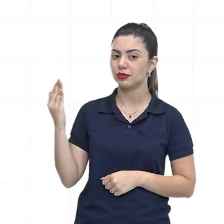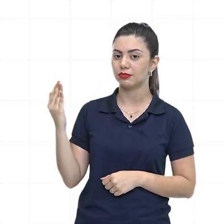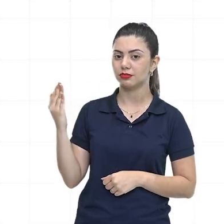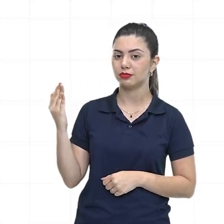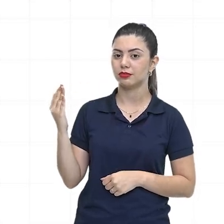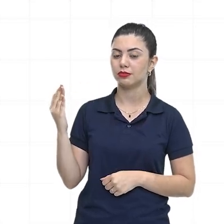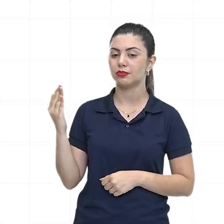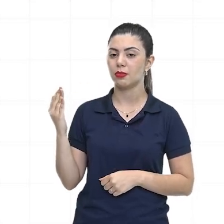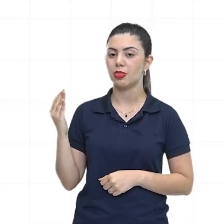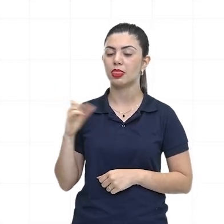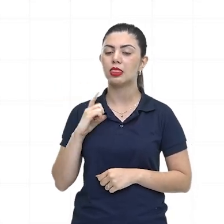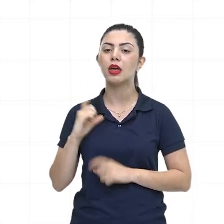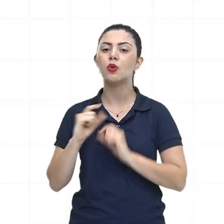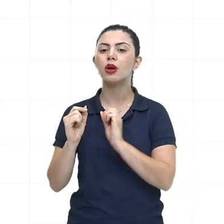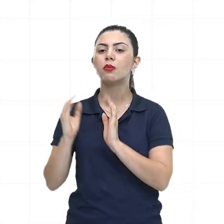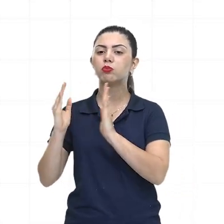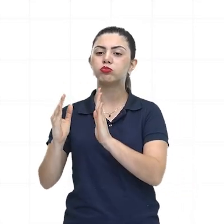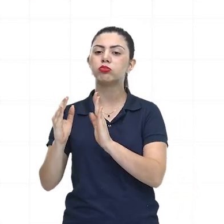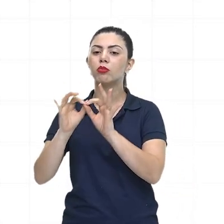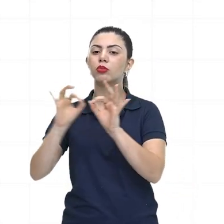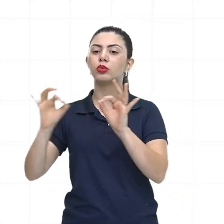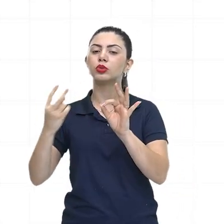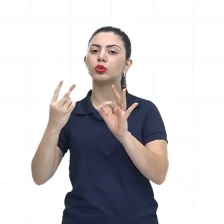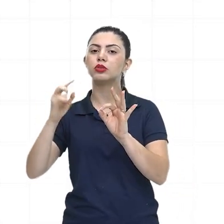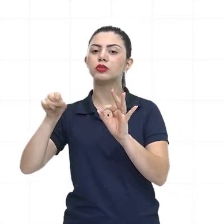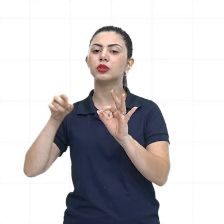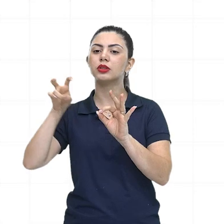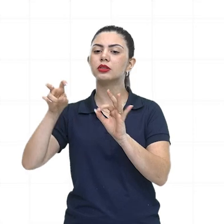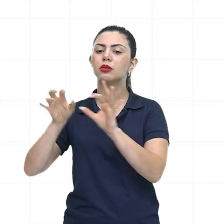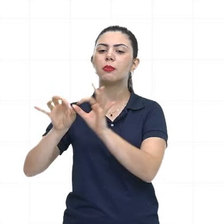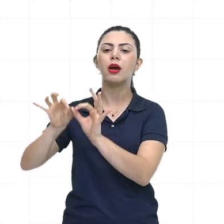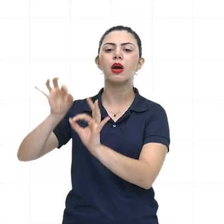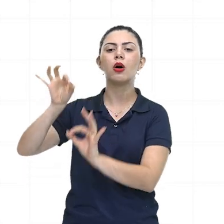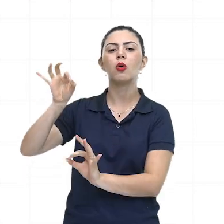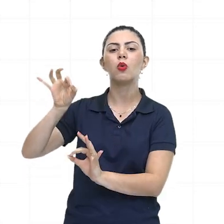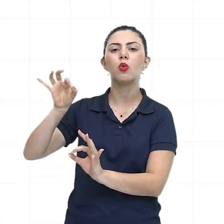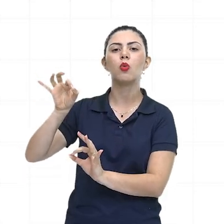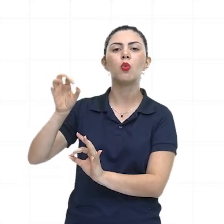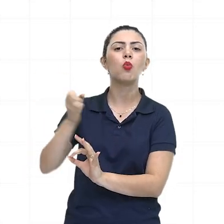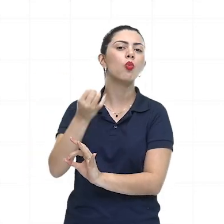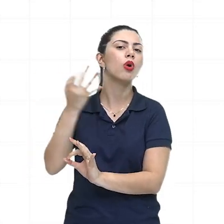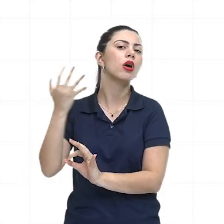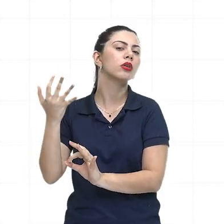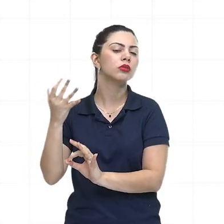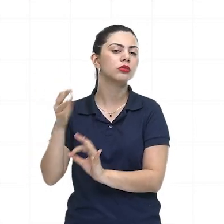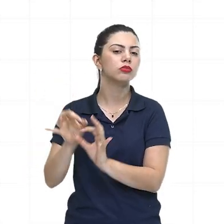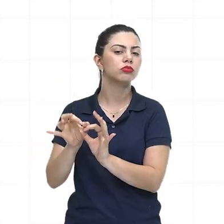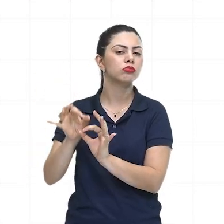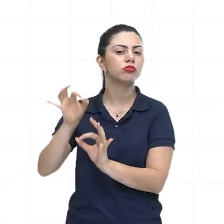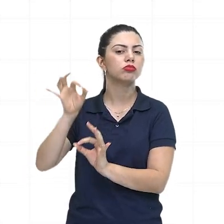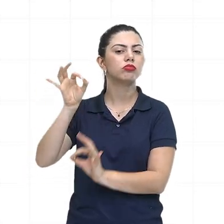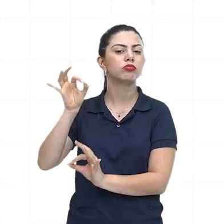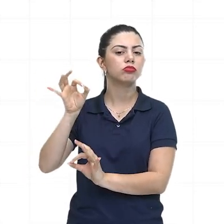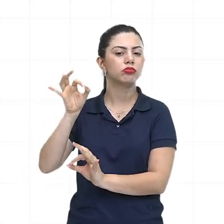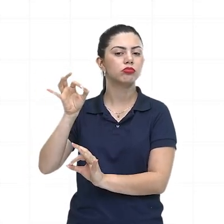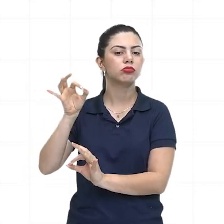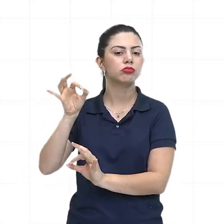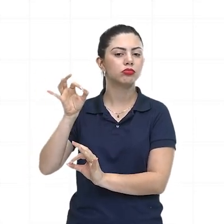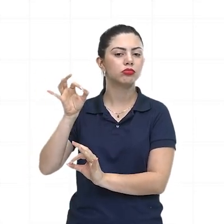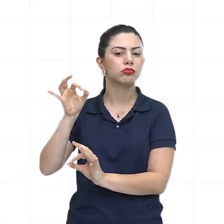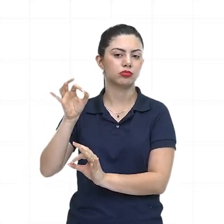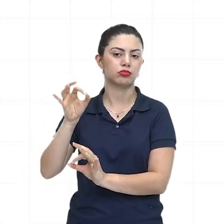o que? 2,5 de largura. E quanto vai ser o comprimento dele? A gente pega e olha lá para o outro lado, ó. É esse comprimento